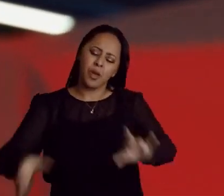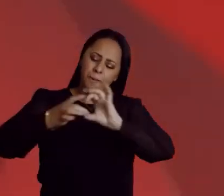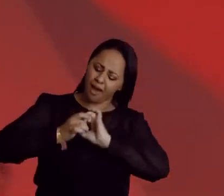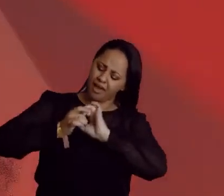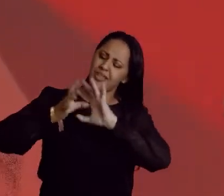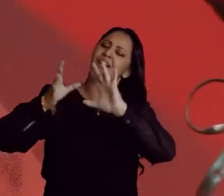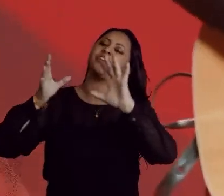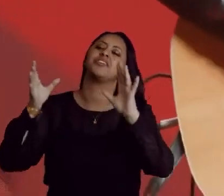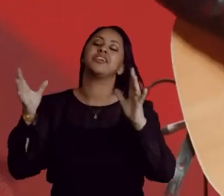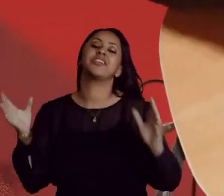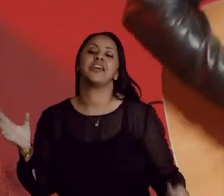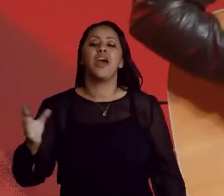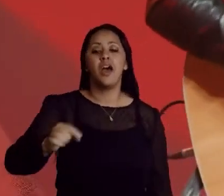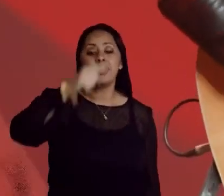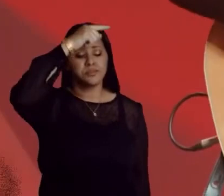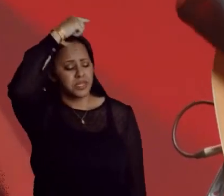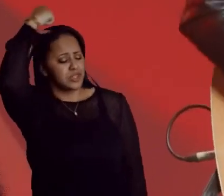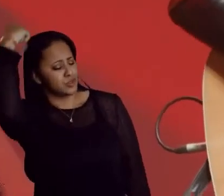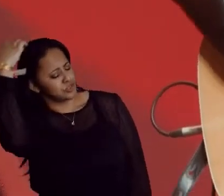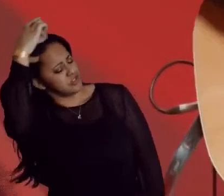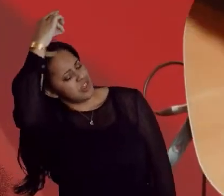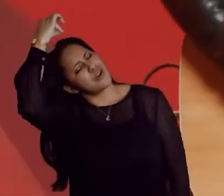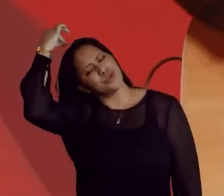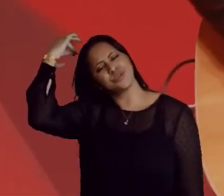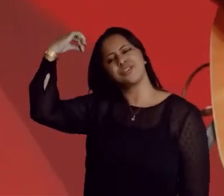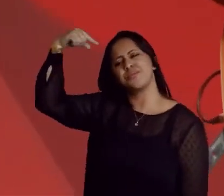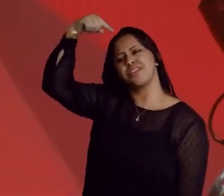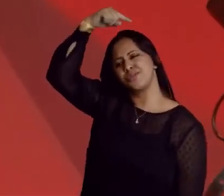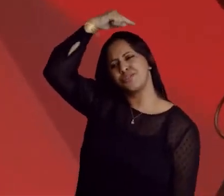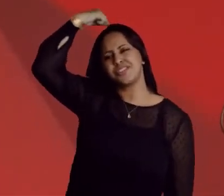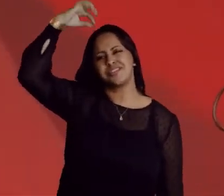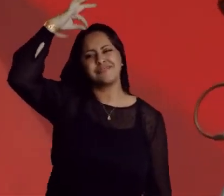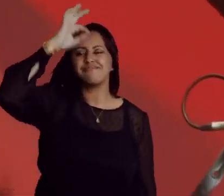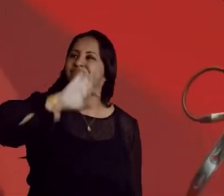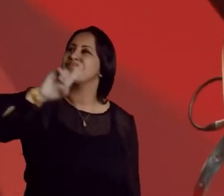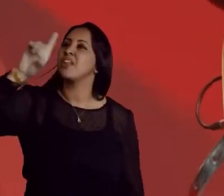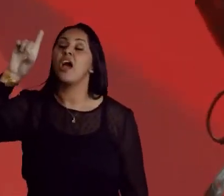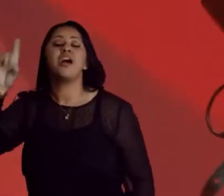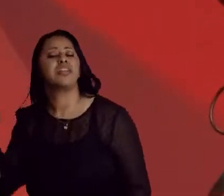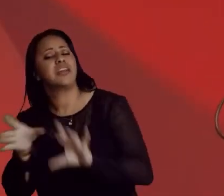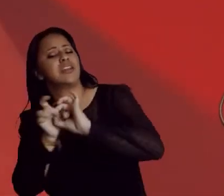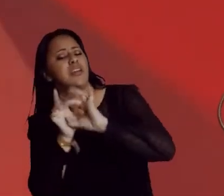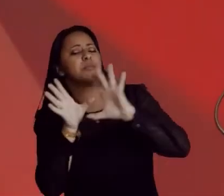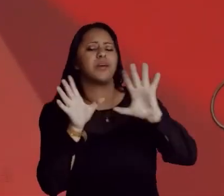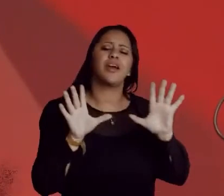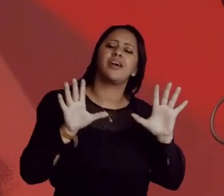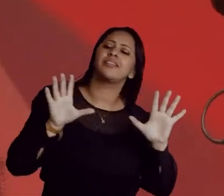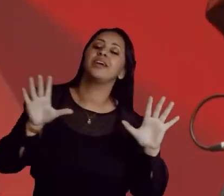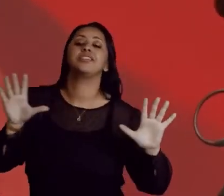Tens liberdade aqui, Espírito de Deus, Espírito de Deus.